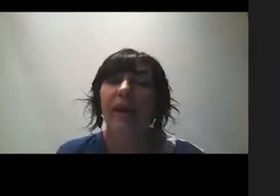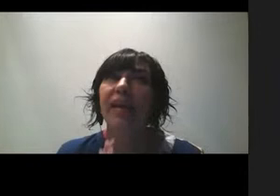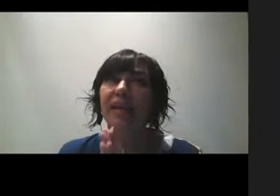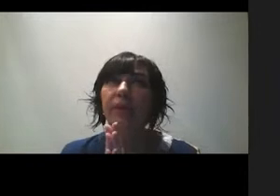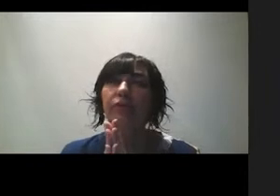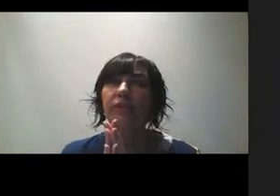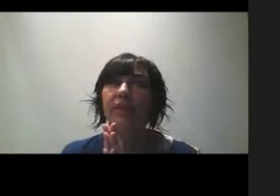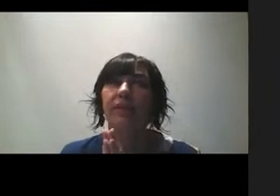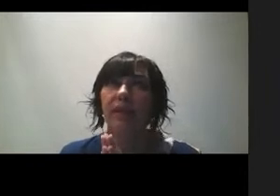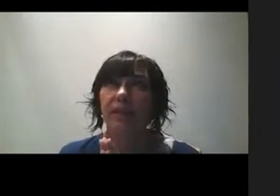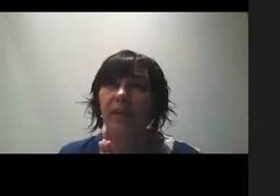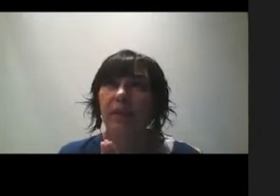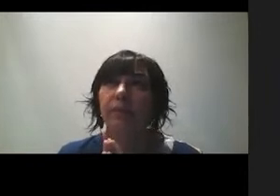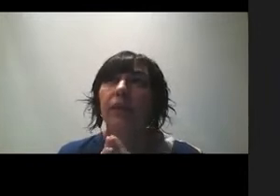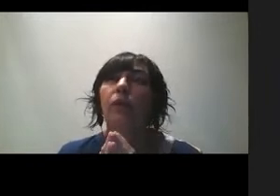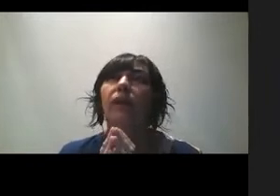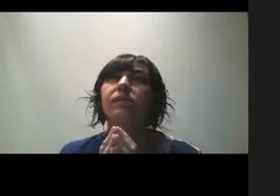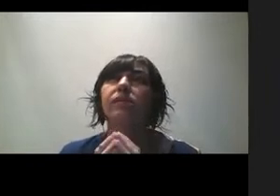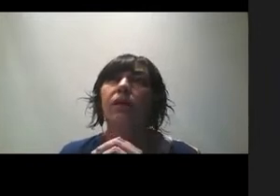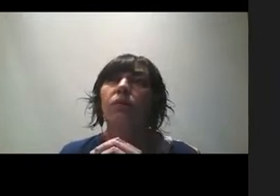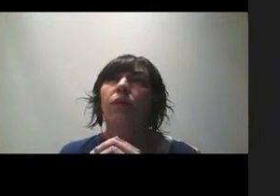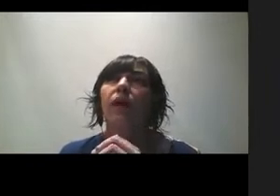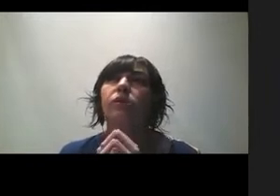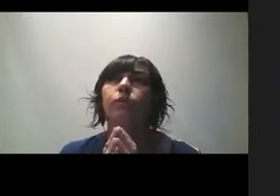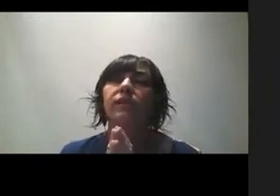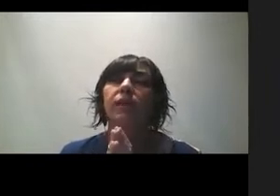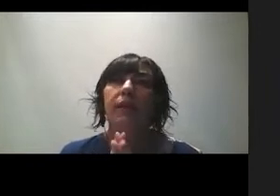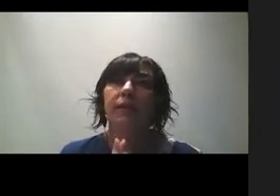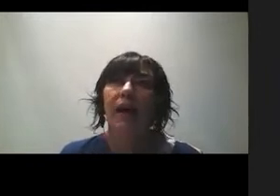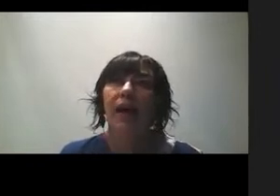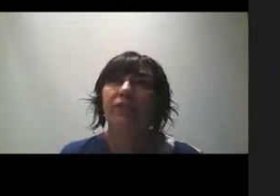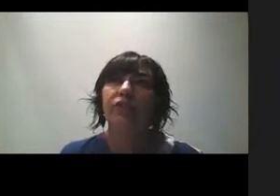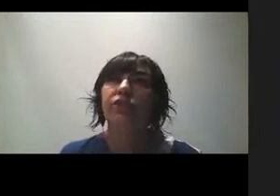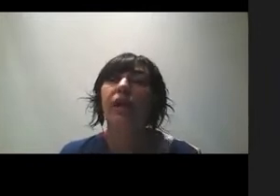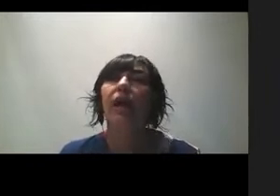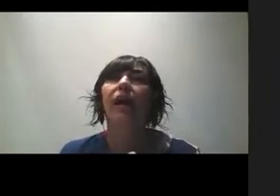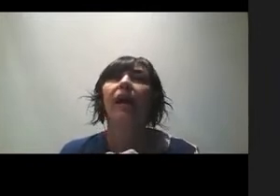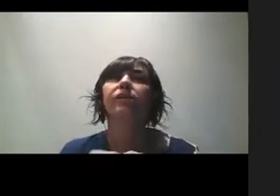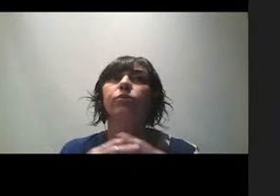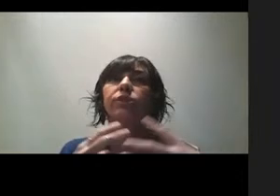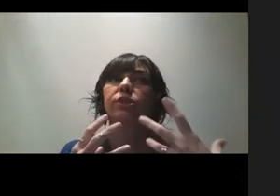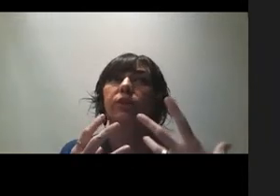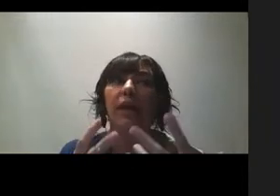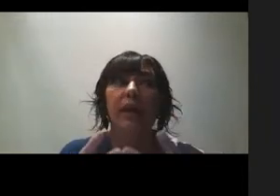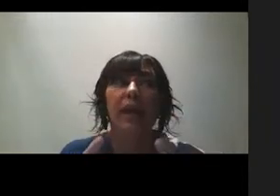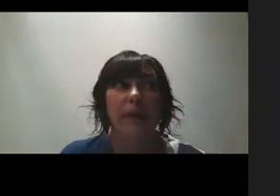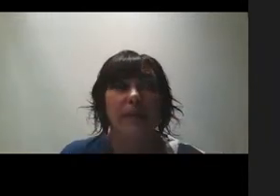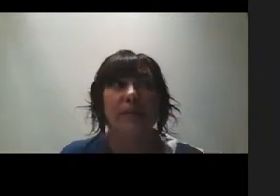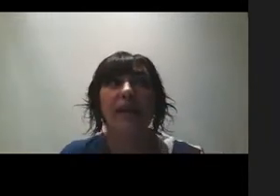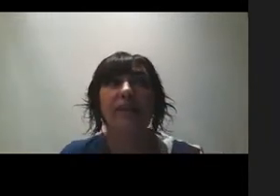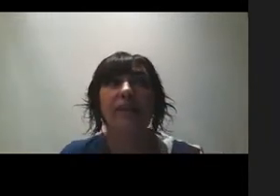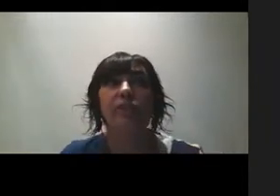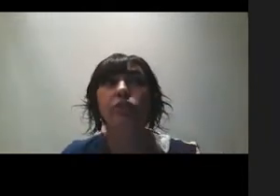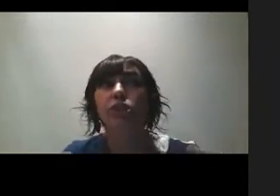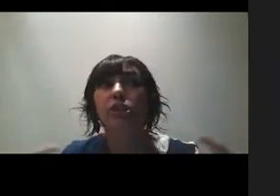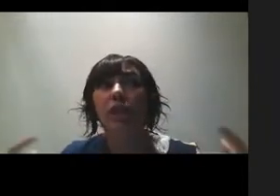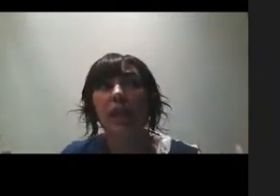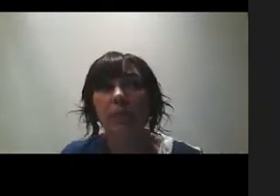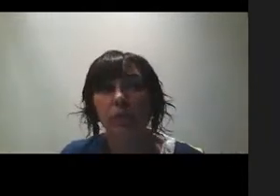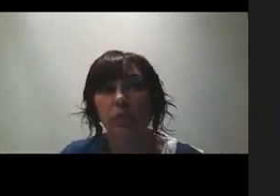E aí para você entender Quais são as suas habilidades as suas capacidades